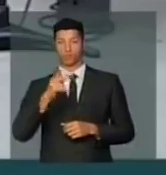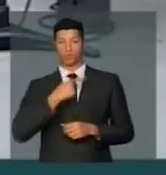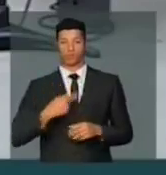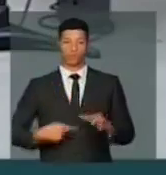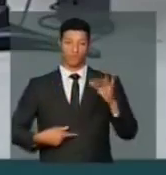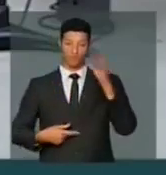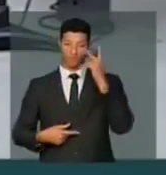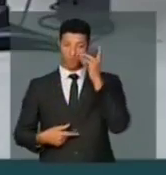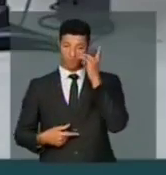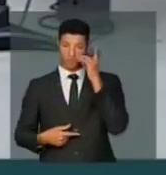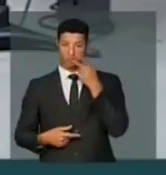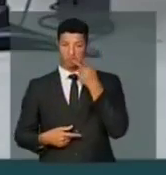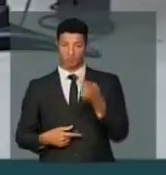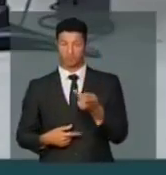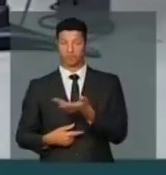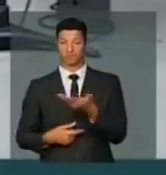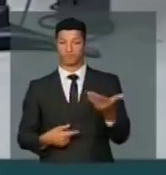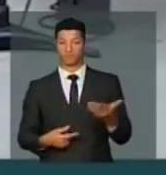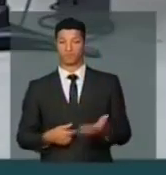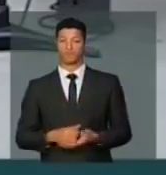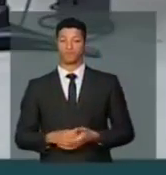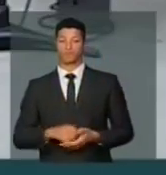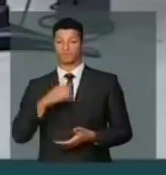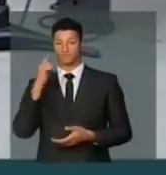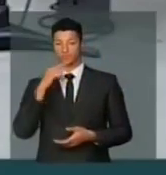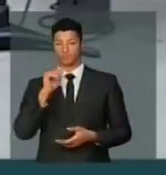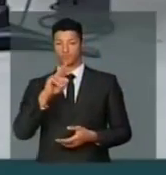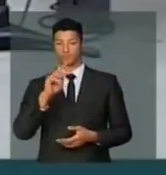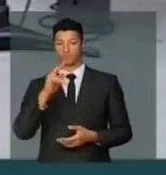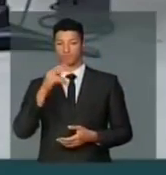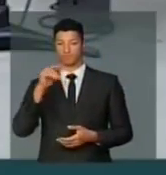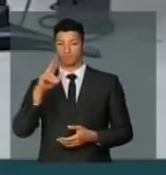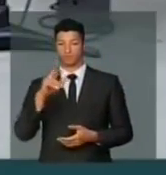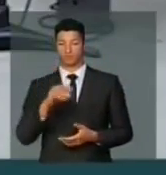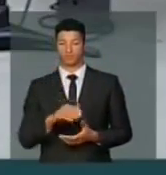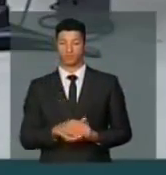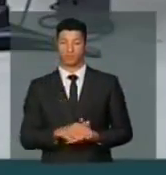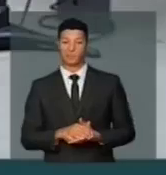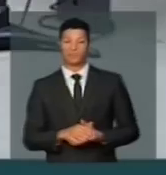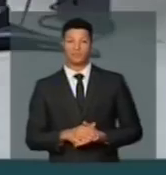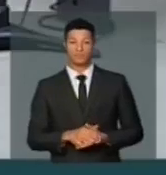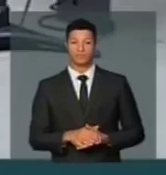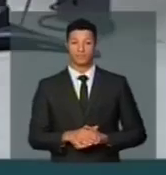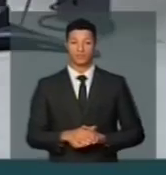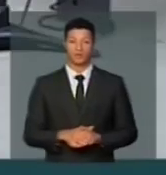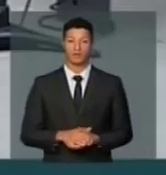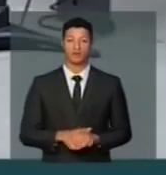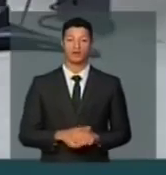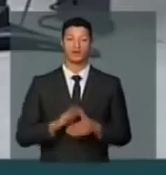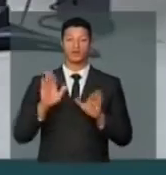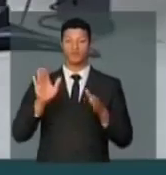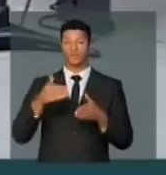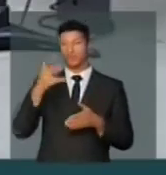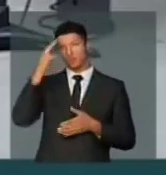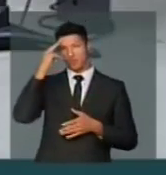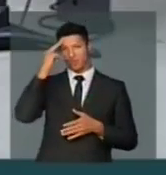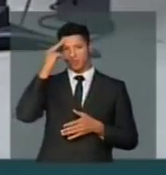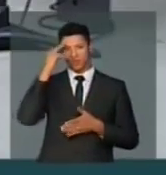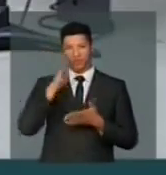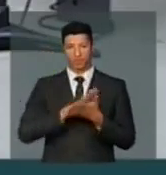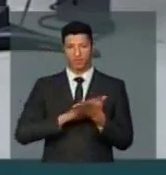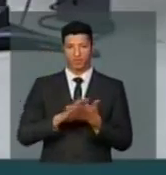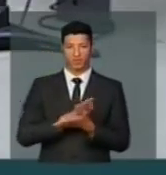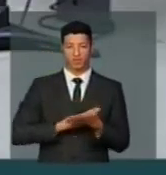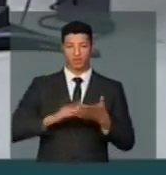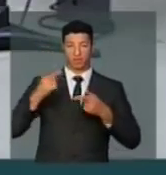E eu vou contar uma coisa para você, deputado Arthur Bisneto. Quando eu nem sonhava em